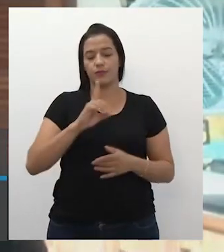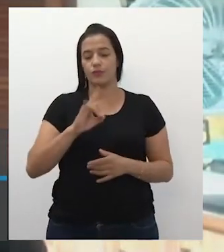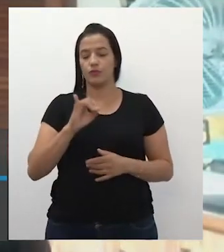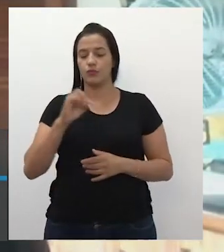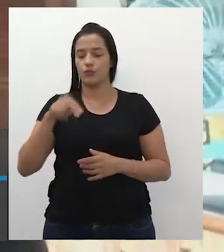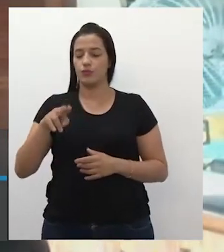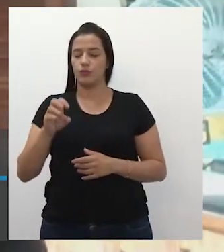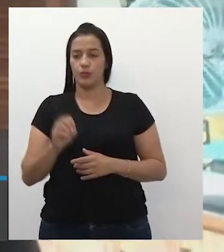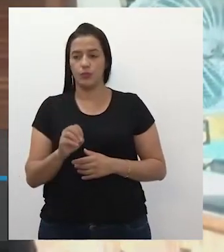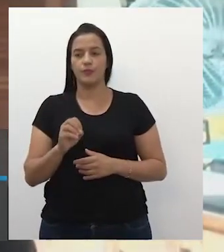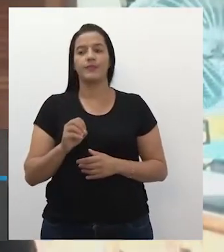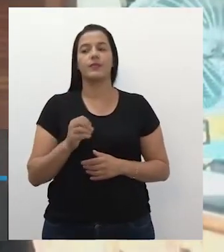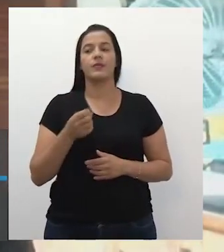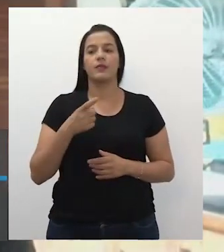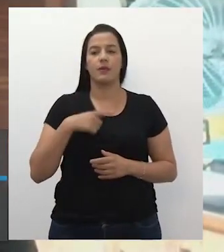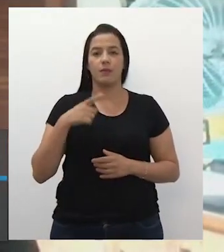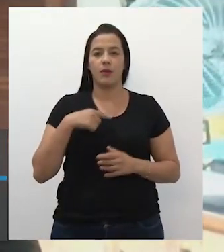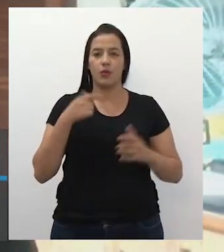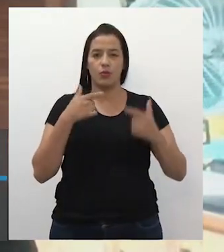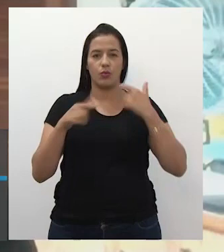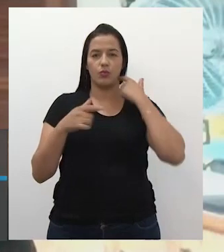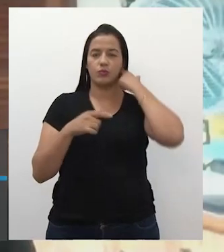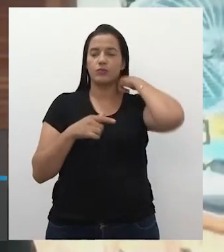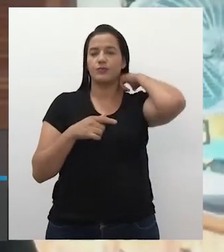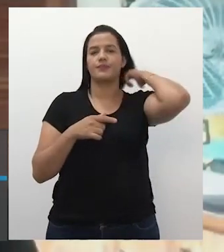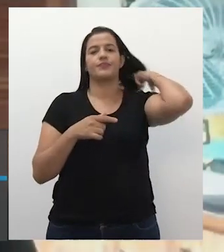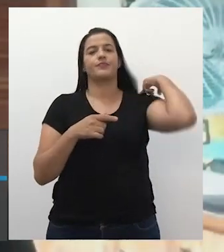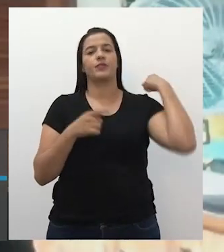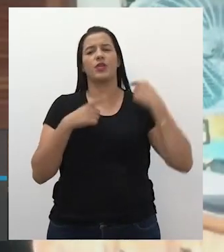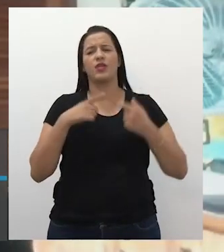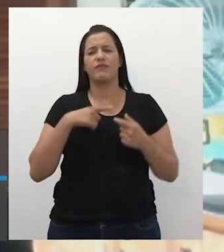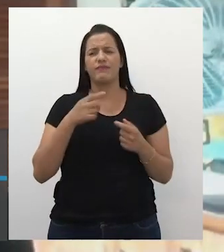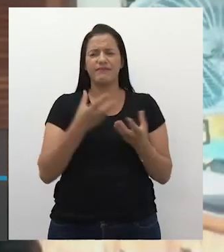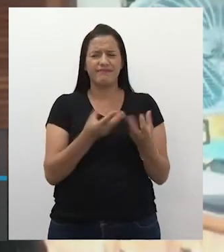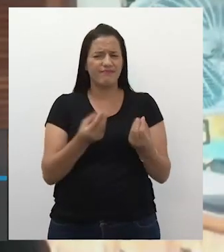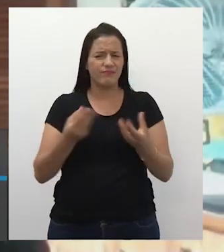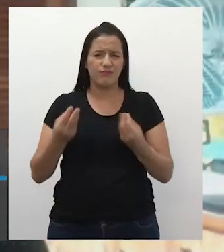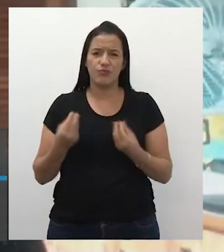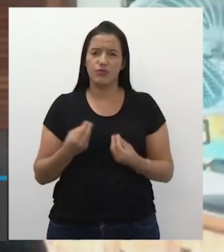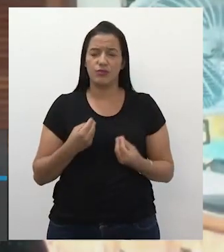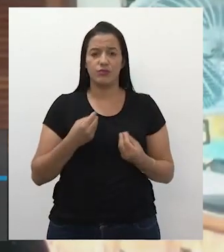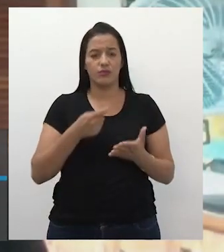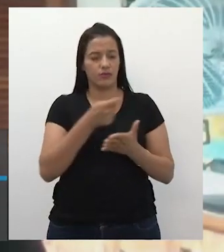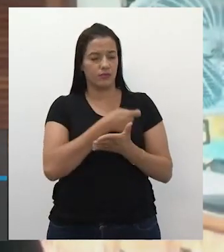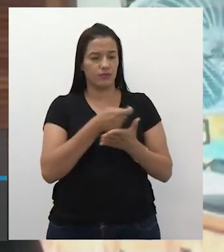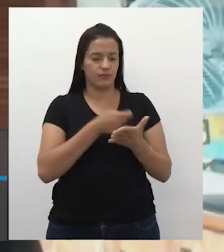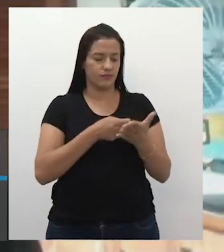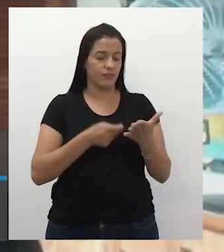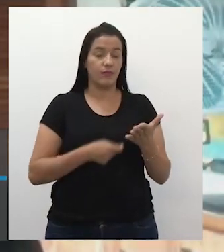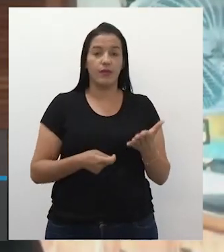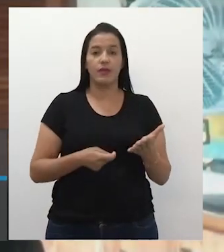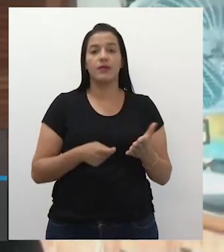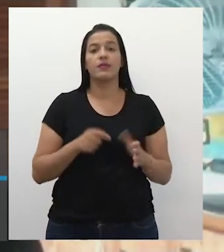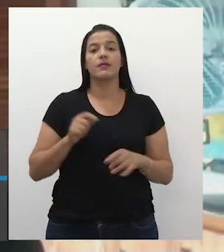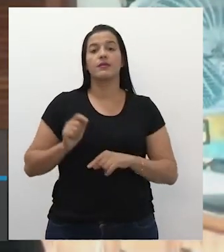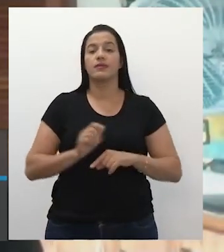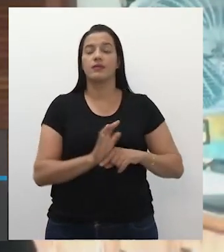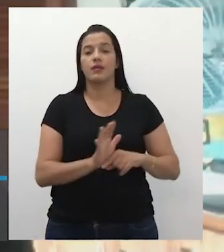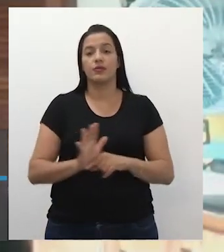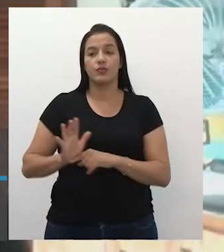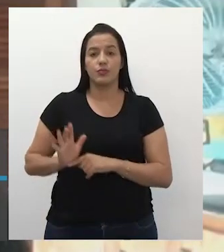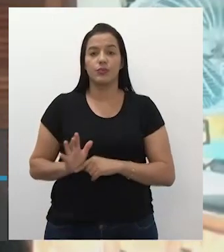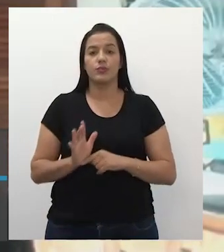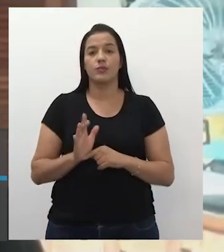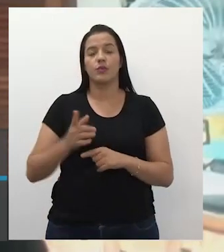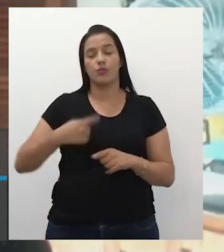as discípulas de Dino, nós temos vários autores que trabalham com essa perspectiva de nos instrumentalizar,